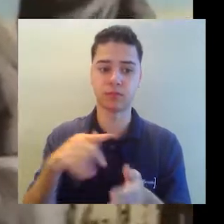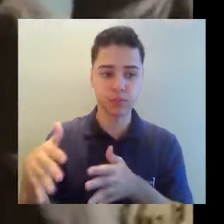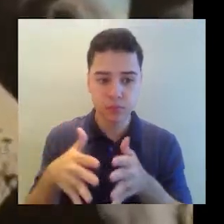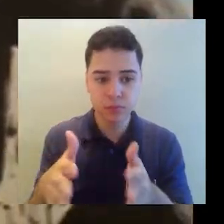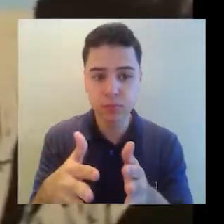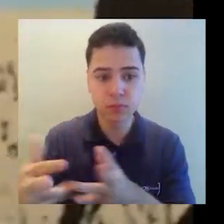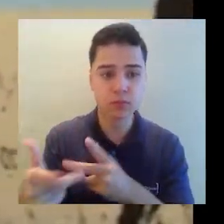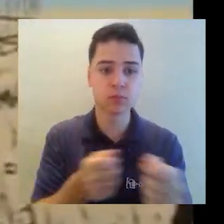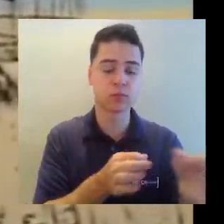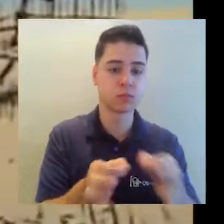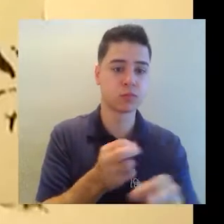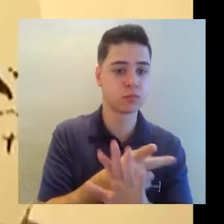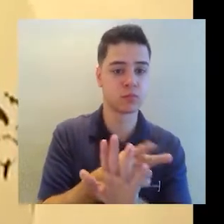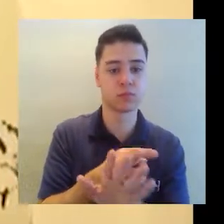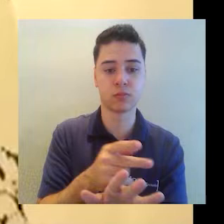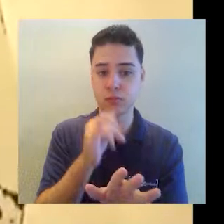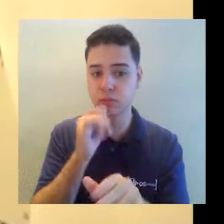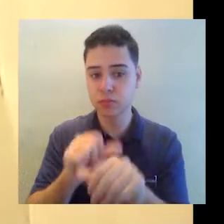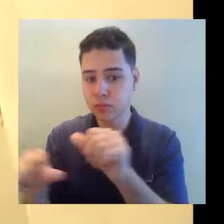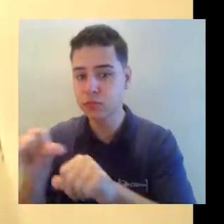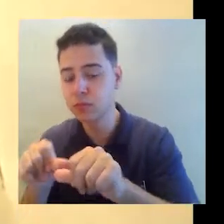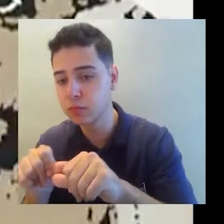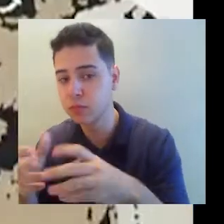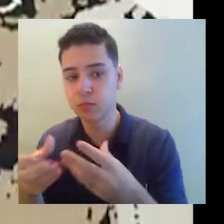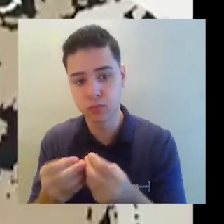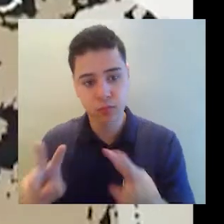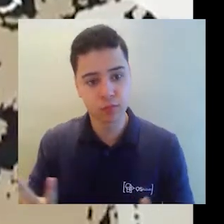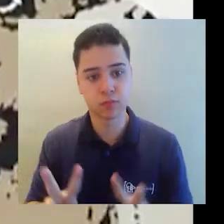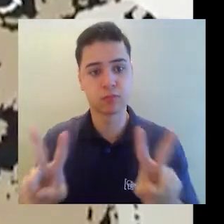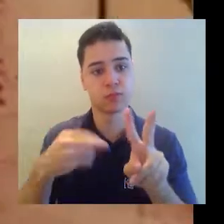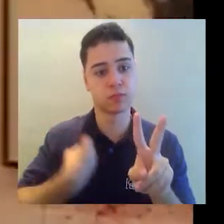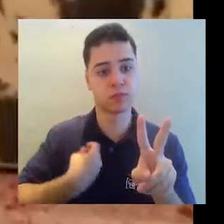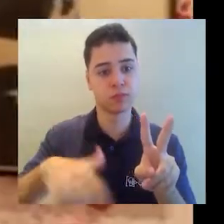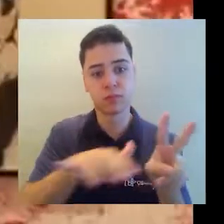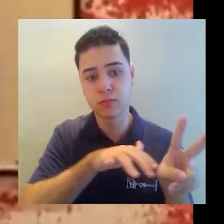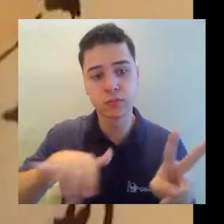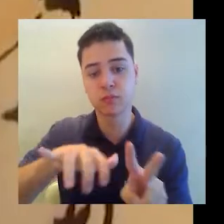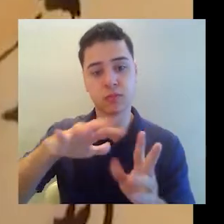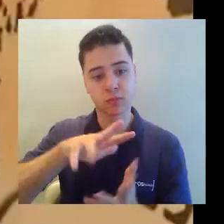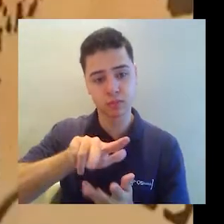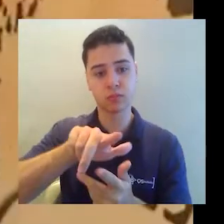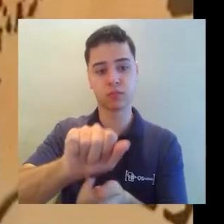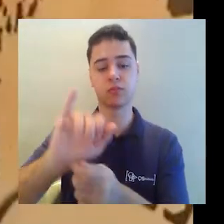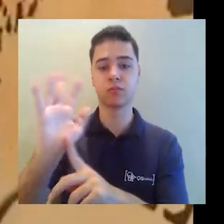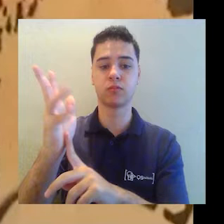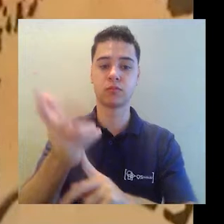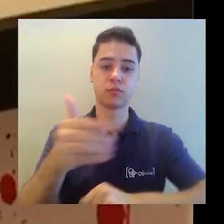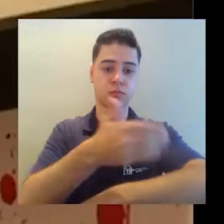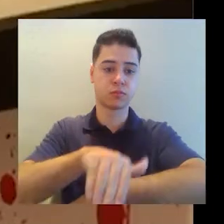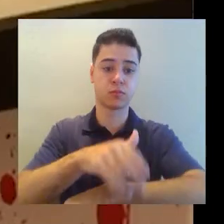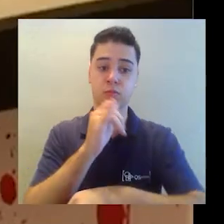uma ampla área de atuação. Vários deles acabaram por se tornar realizadores muito valorizados dentro do cenário internacional das artes